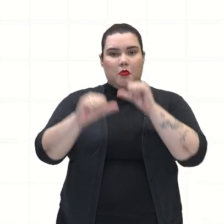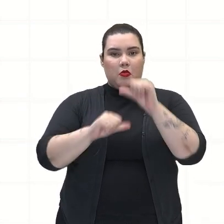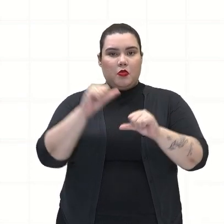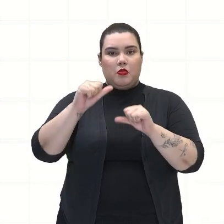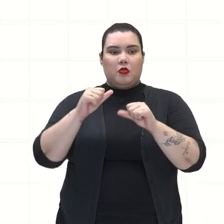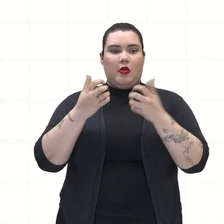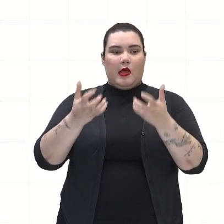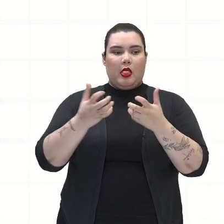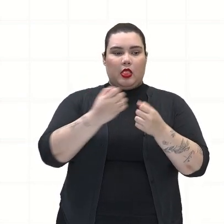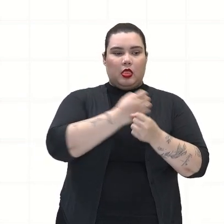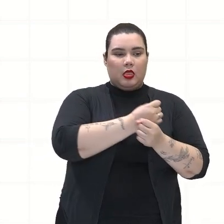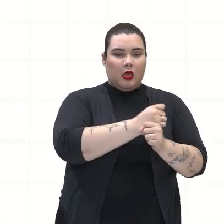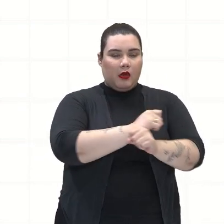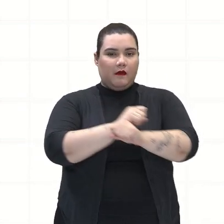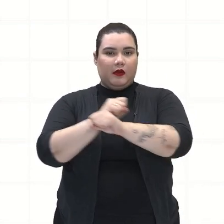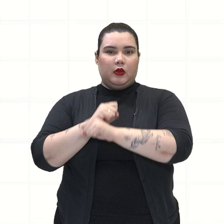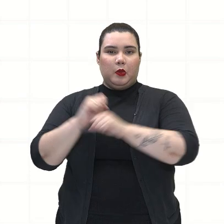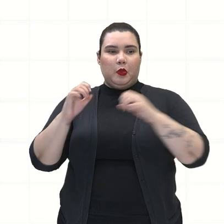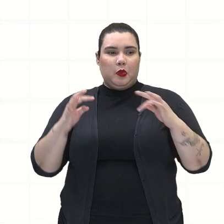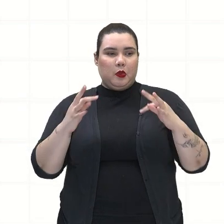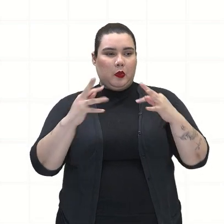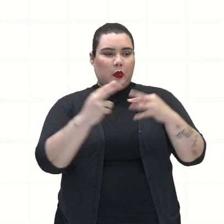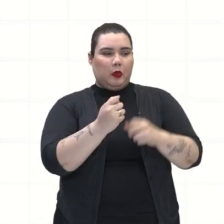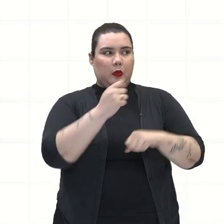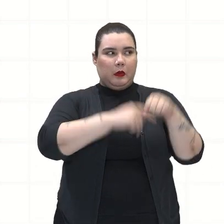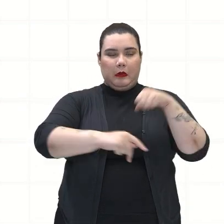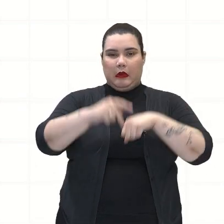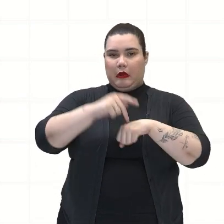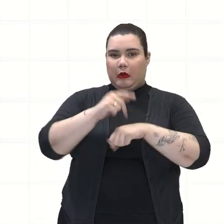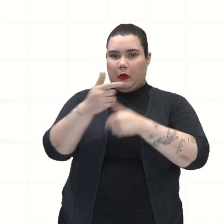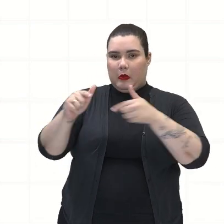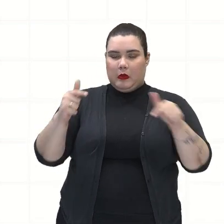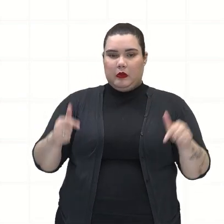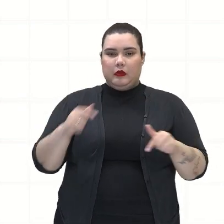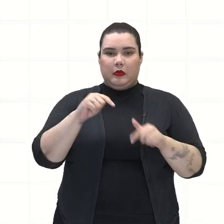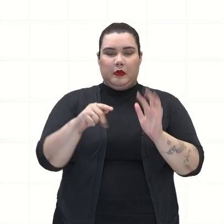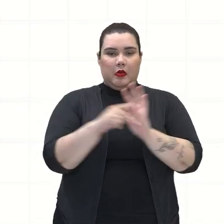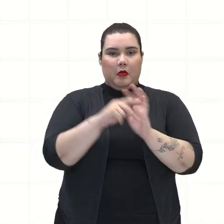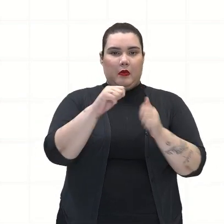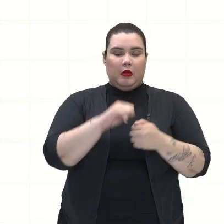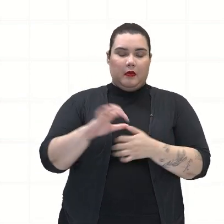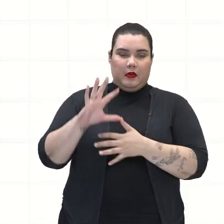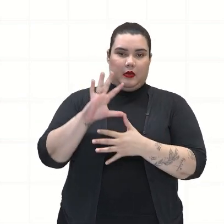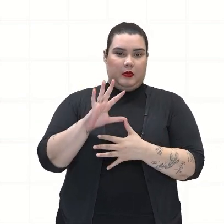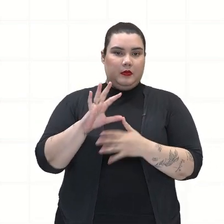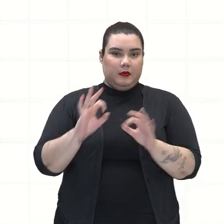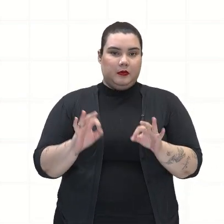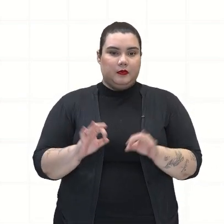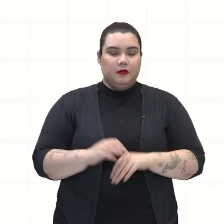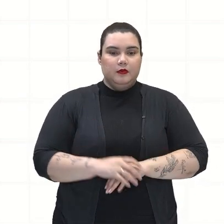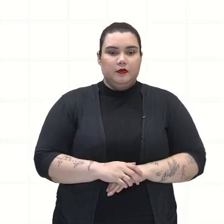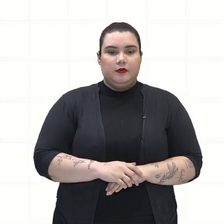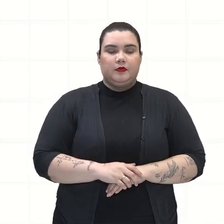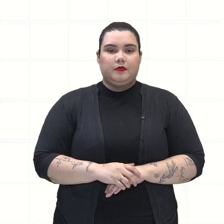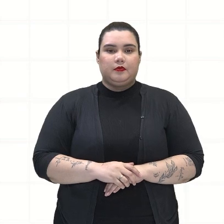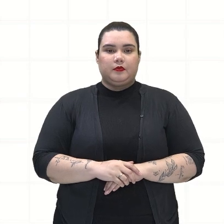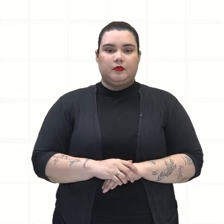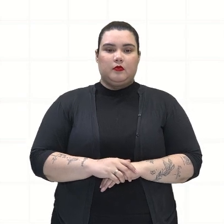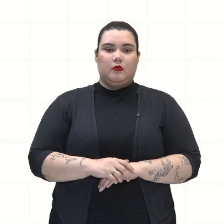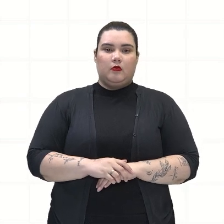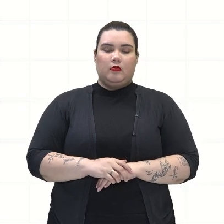super-herói protetor de todos os outros países do continente americano. E, ó, um